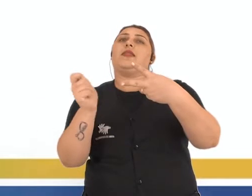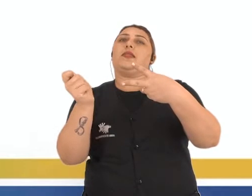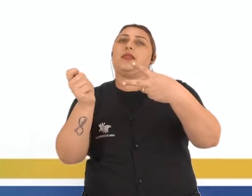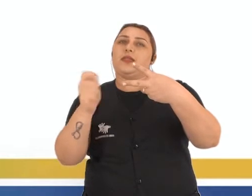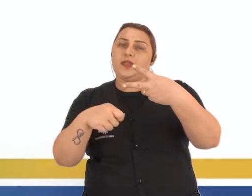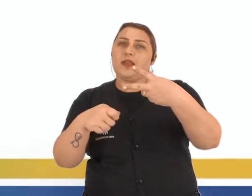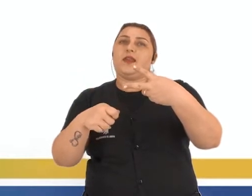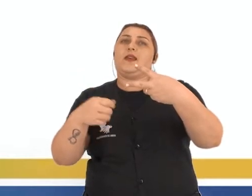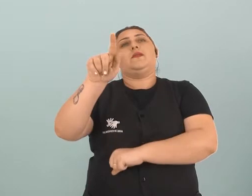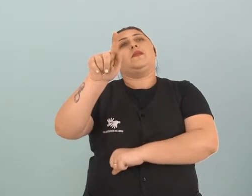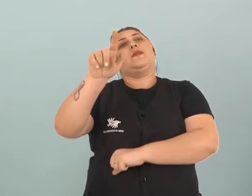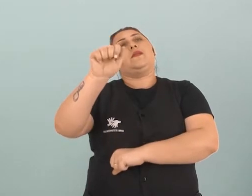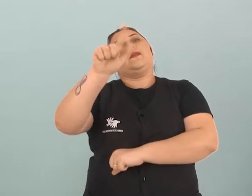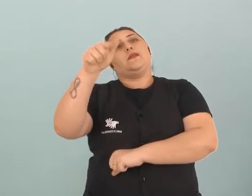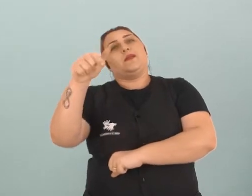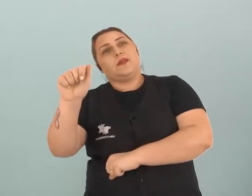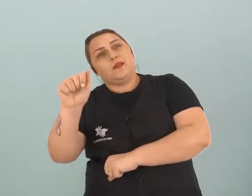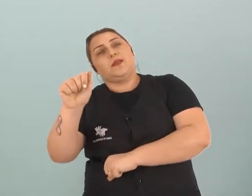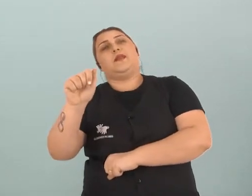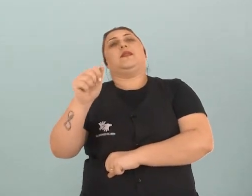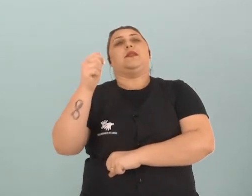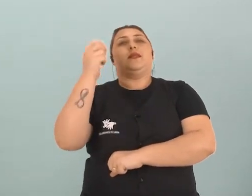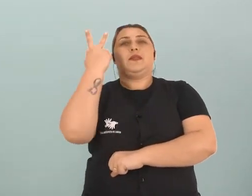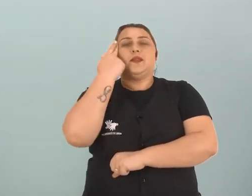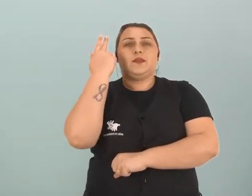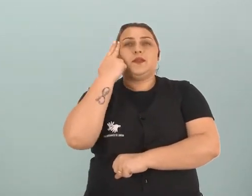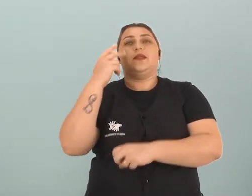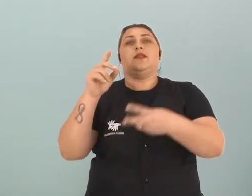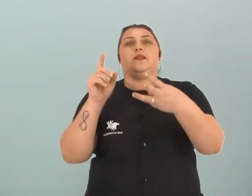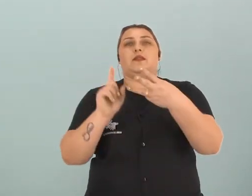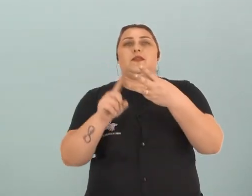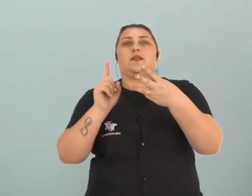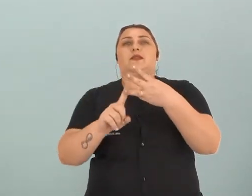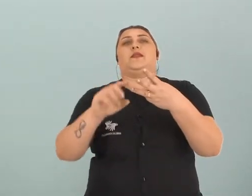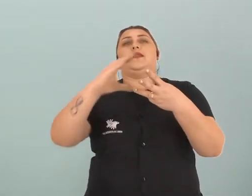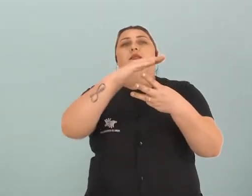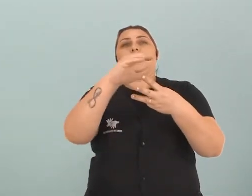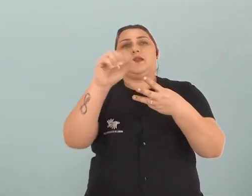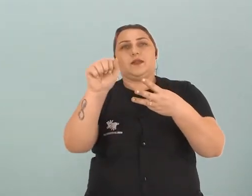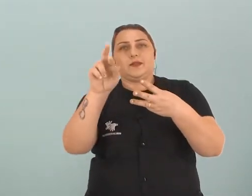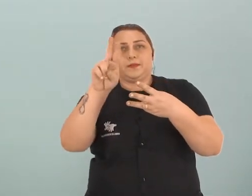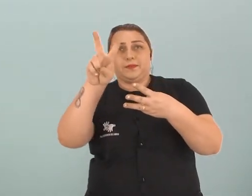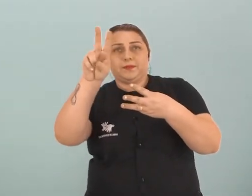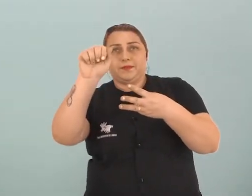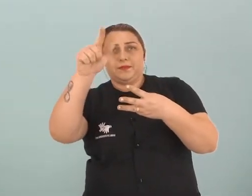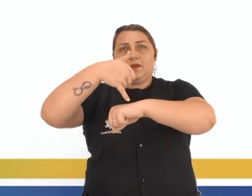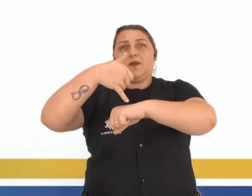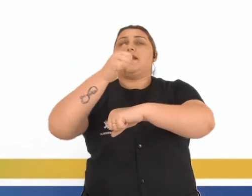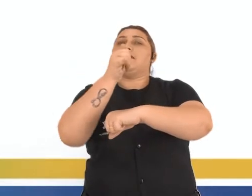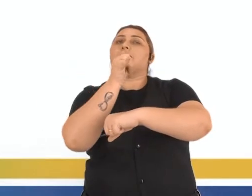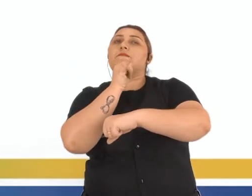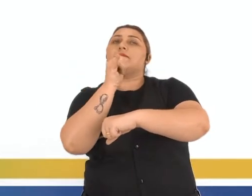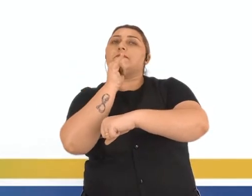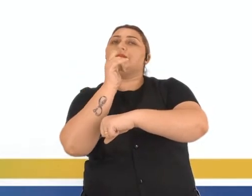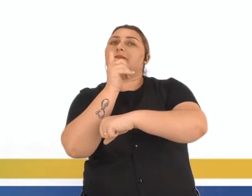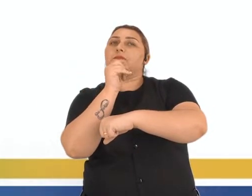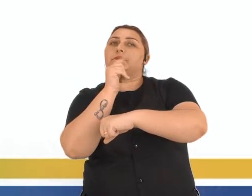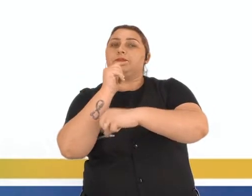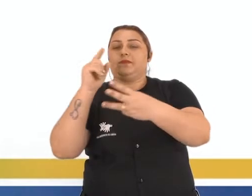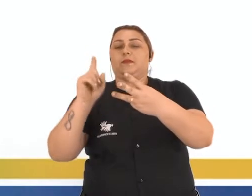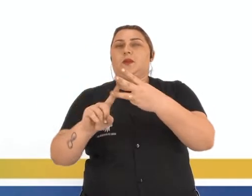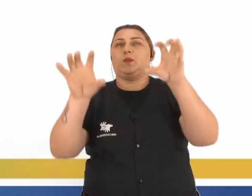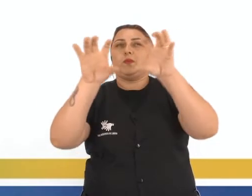ocorre a combustão. Vocês vão ver ali pela letra X, a letra X ela vai estar representando os combustíveis. Os combustíveis vão